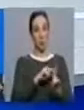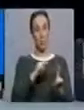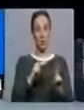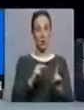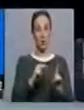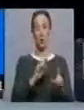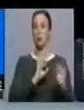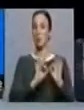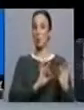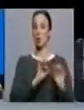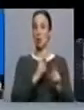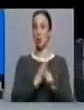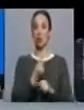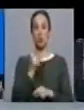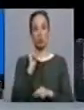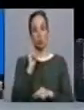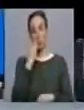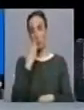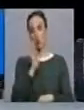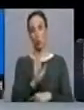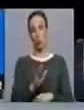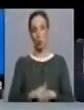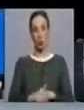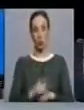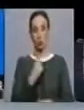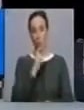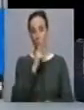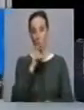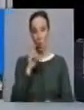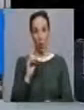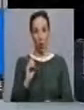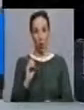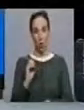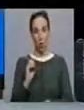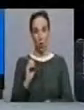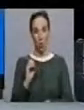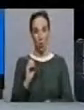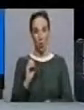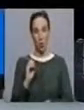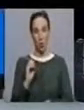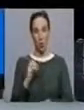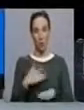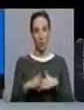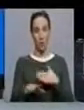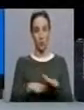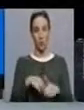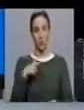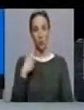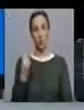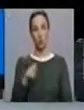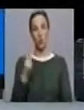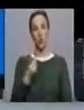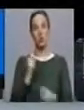variáveis que não temos ignorado por exemplo um erro comumente traficar dos nossos jovens